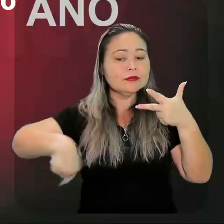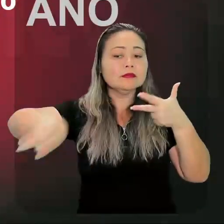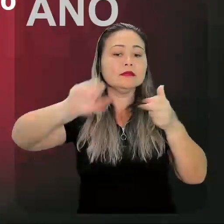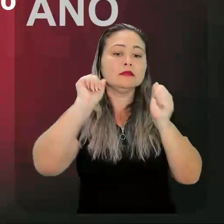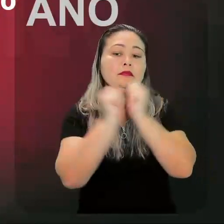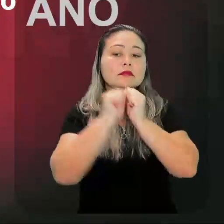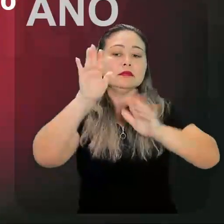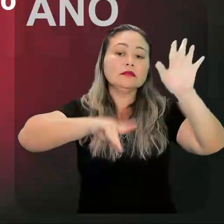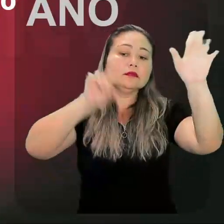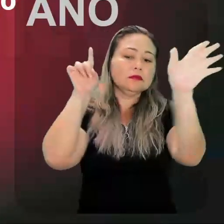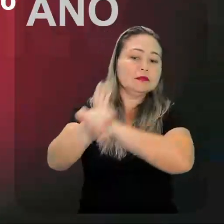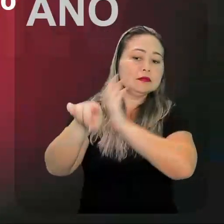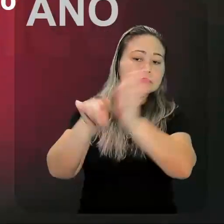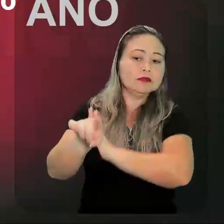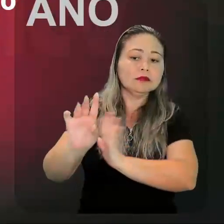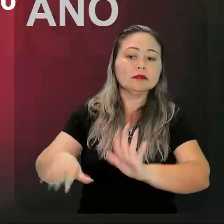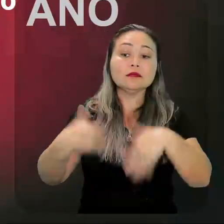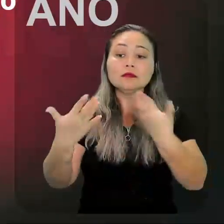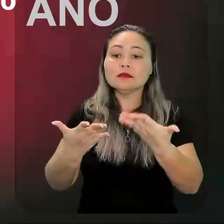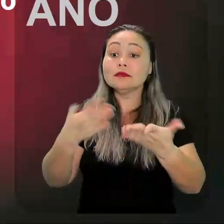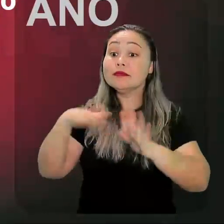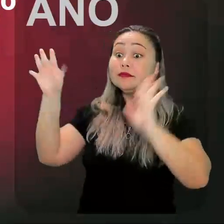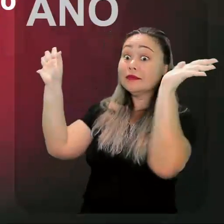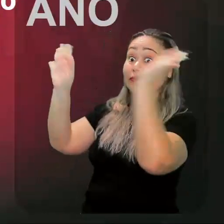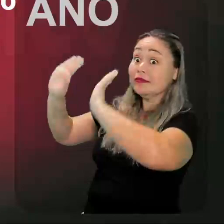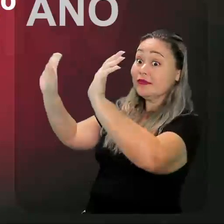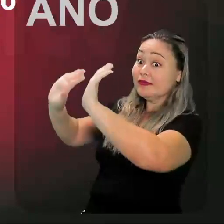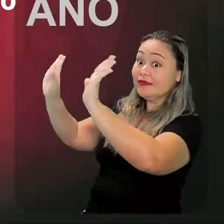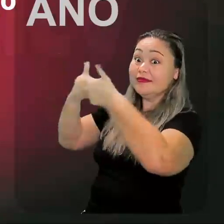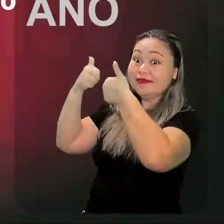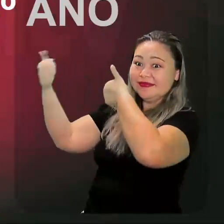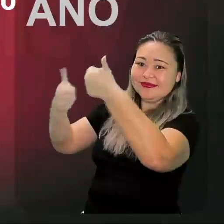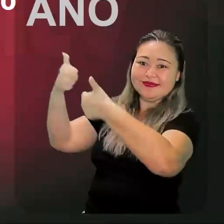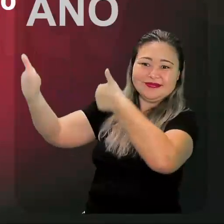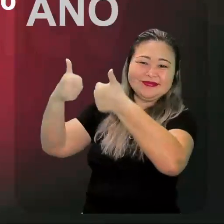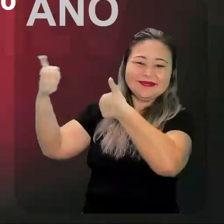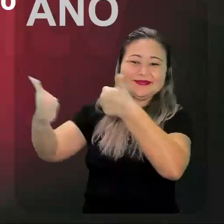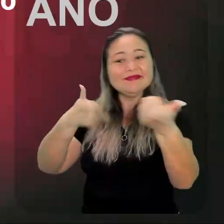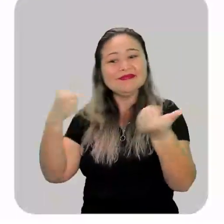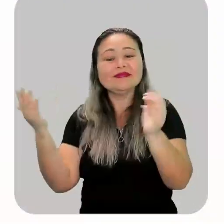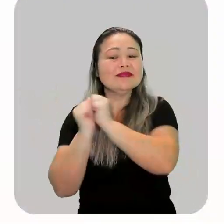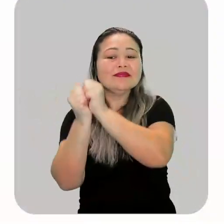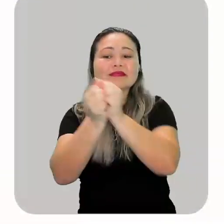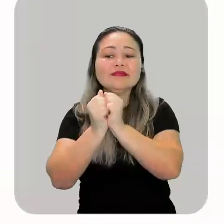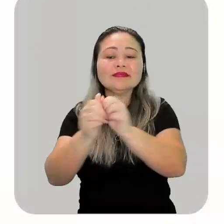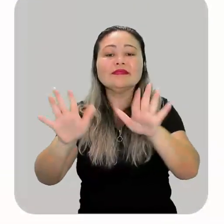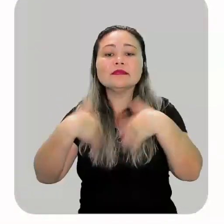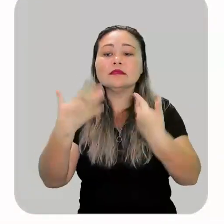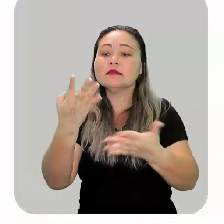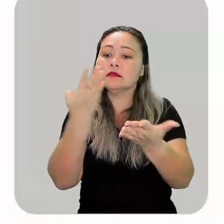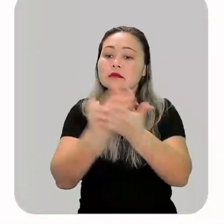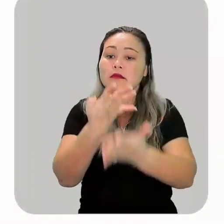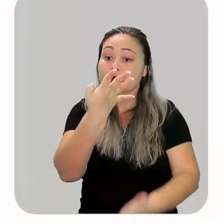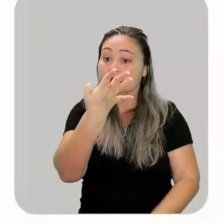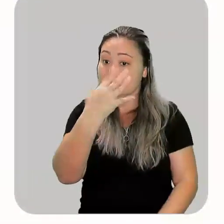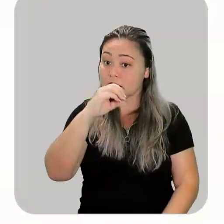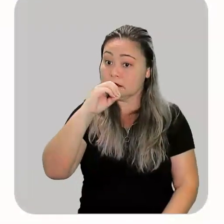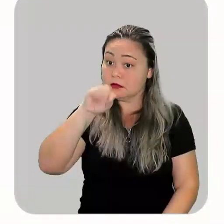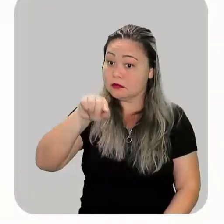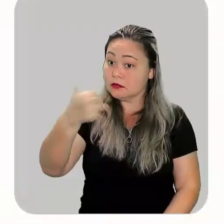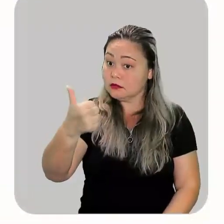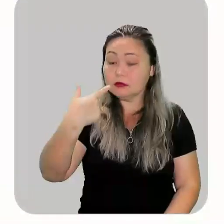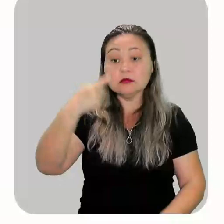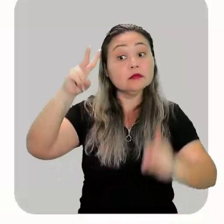vocês algumas questões, tá bom? Prof. Aldelina, tudo jóia? Então, vamos juntos. Aula 40.1, qual